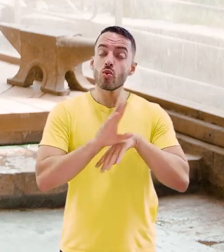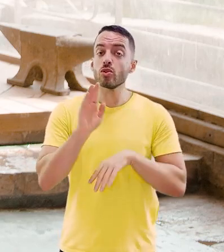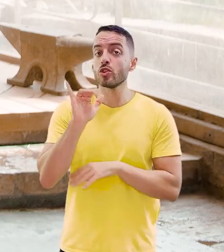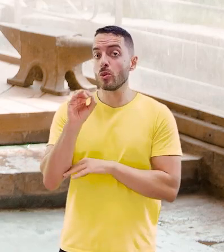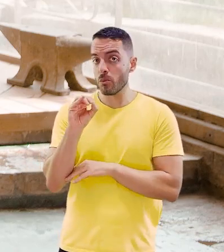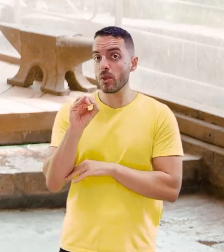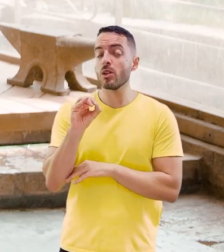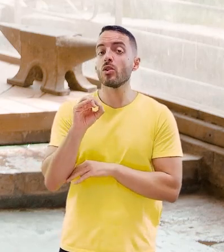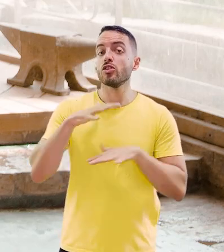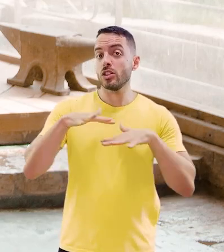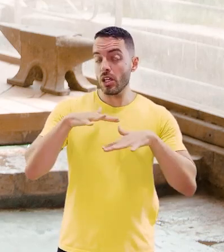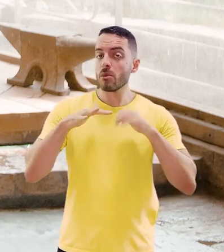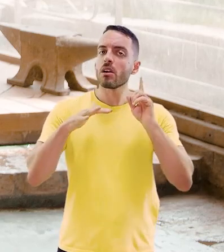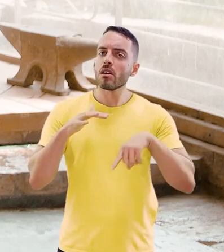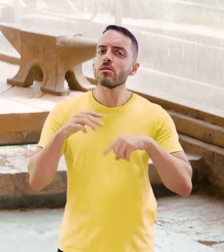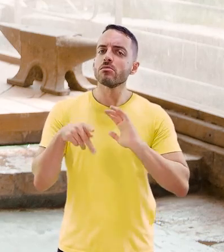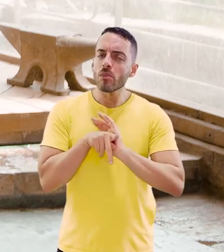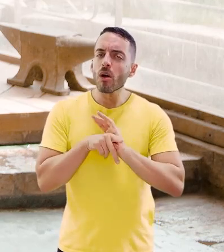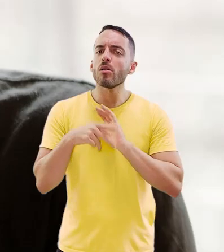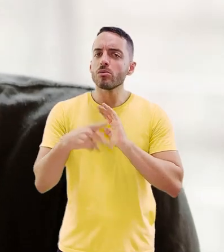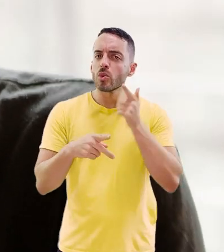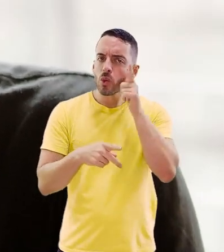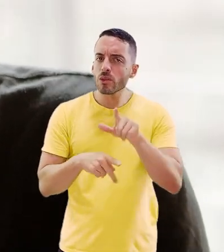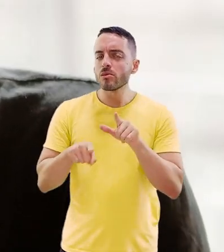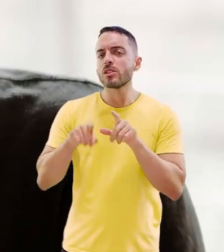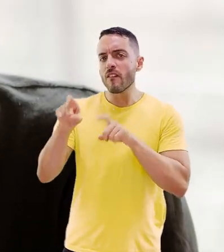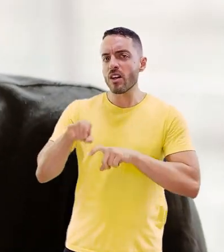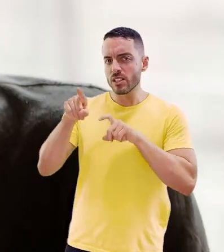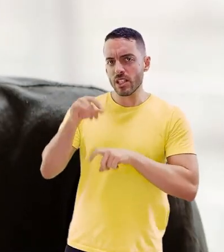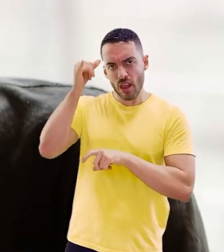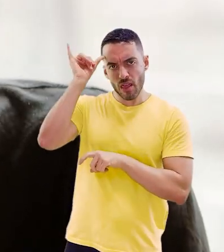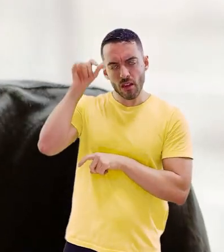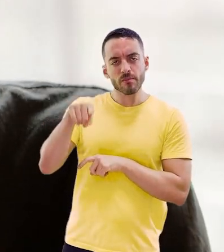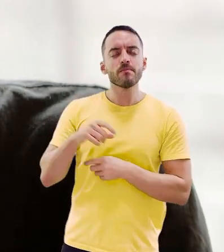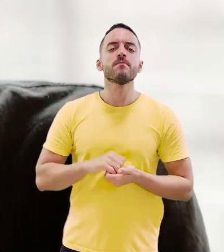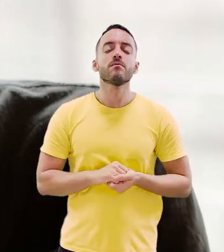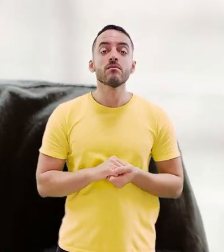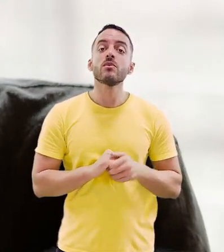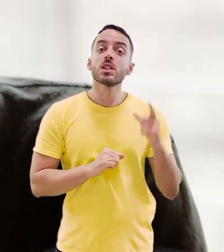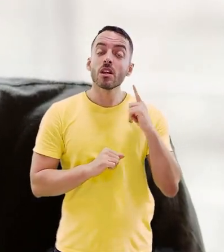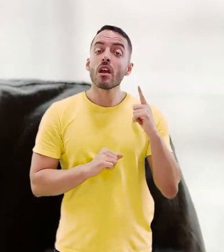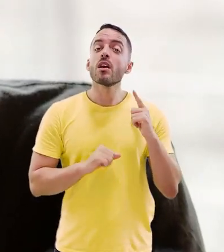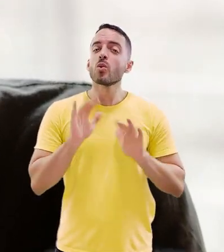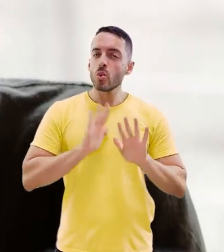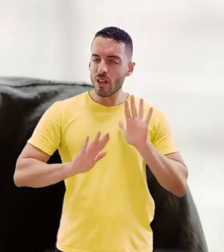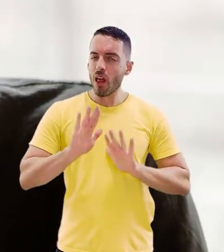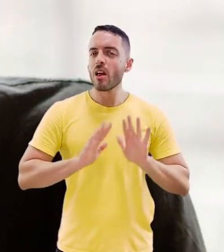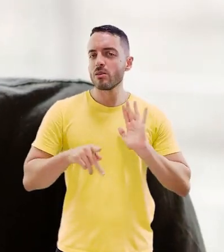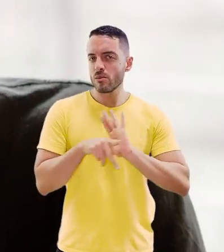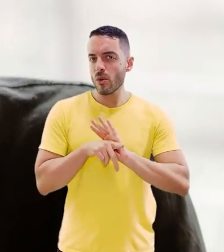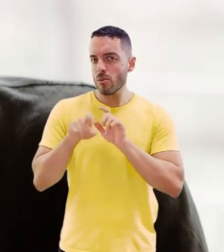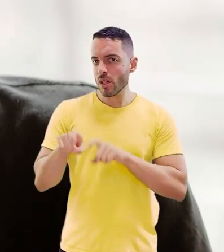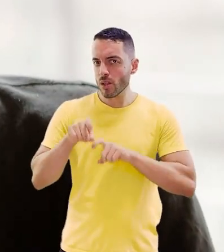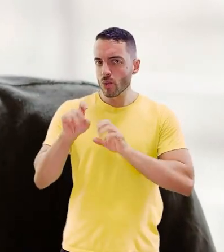o tipo de agricultura, né, que é aplicado na fazenda Demetri. É o biodinâmica, além de ter todos esses cuidados que a agricultura orgânica